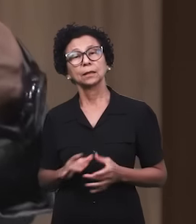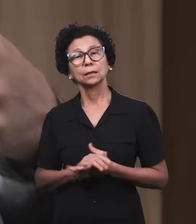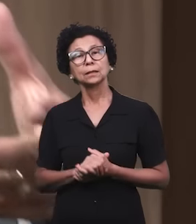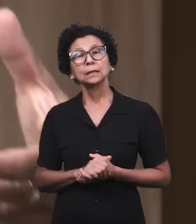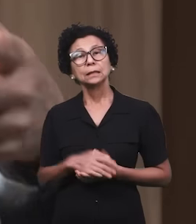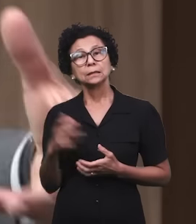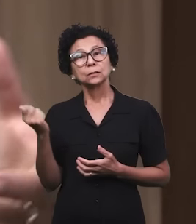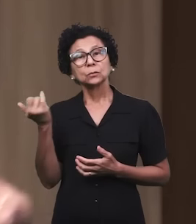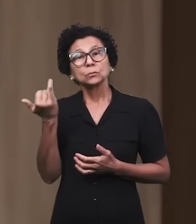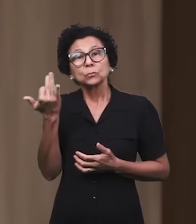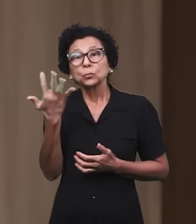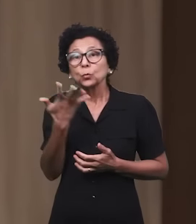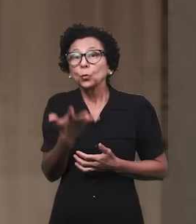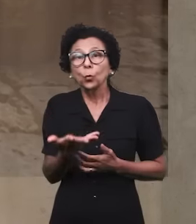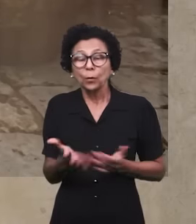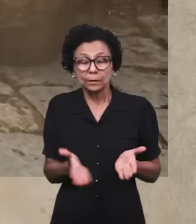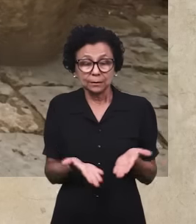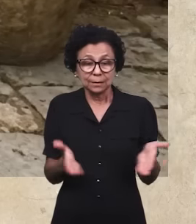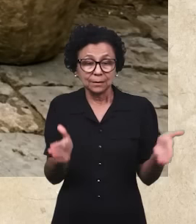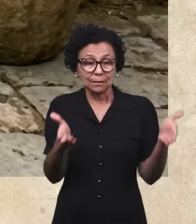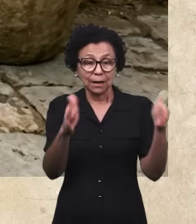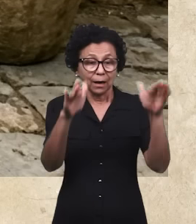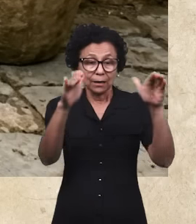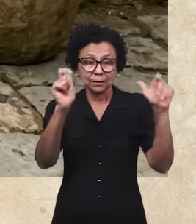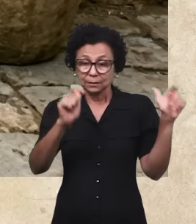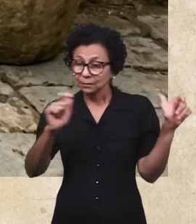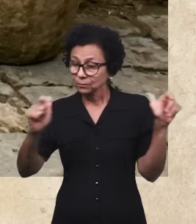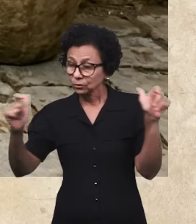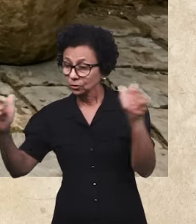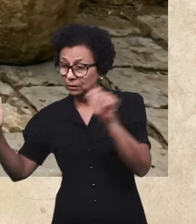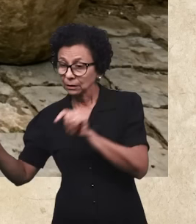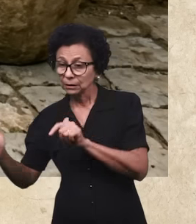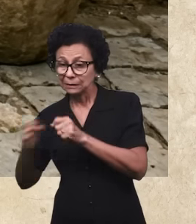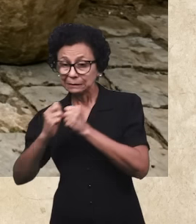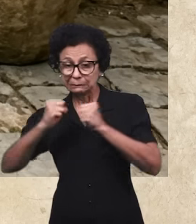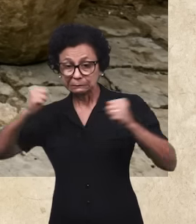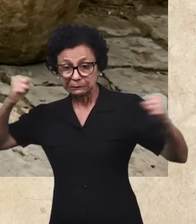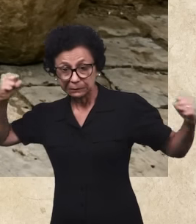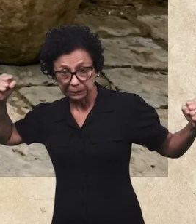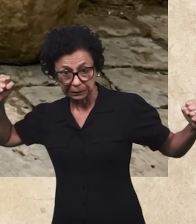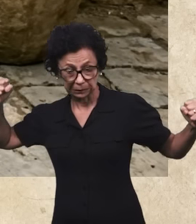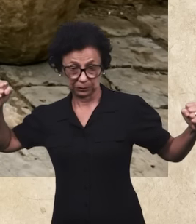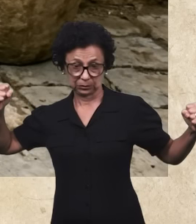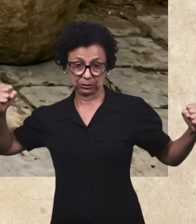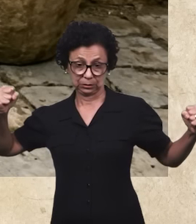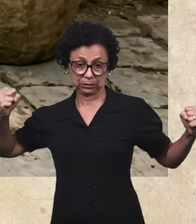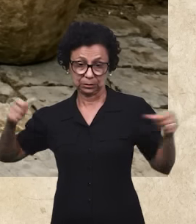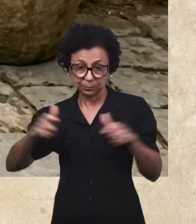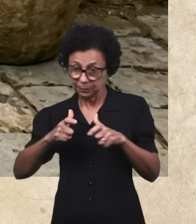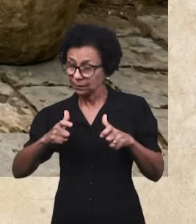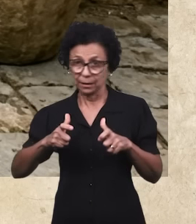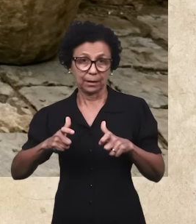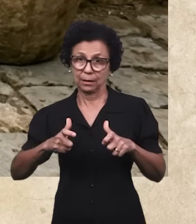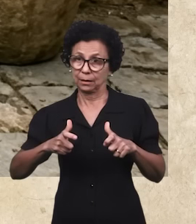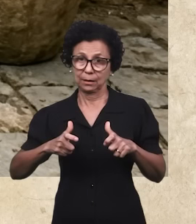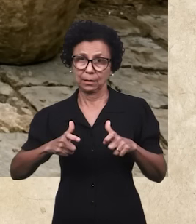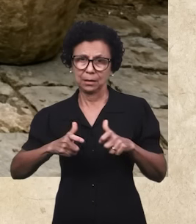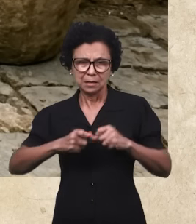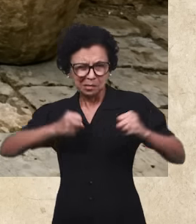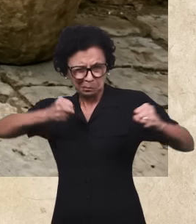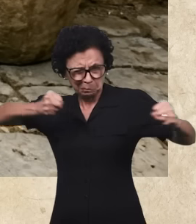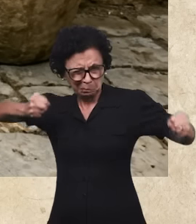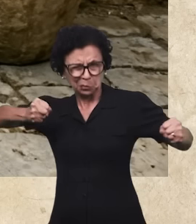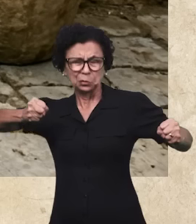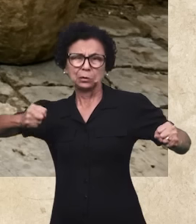quantidade de talhas que havia no lugar, não é? E grandes, não eram talhas pequenas, né? Eram comuns,